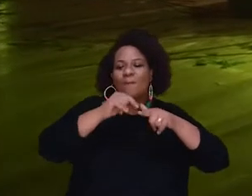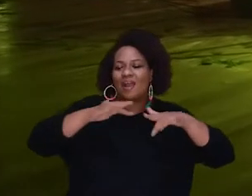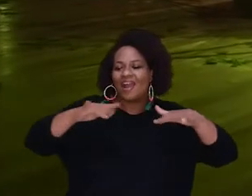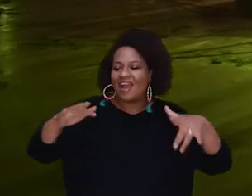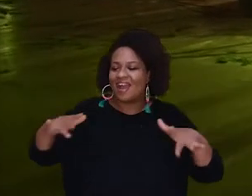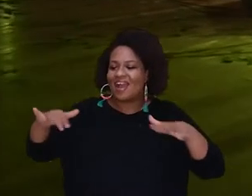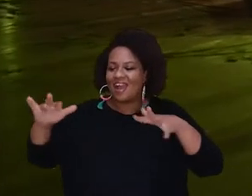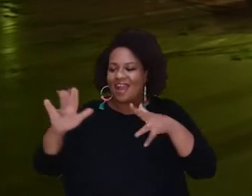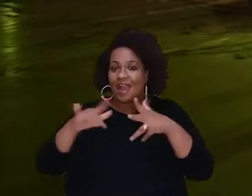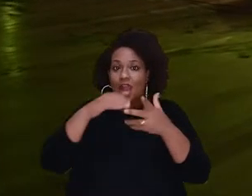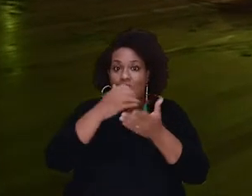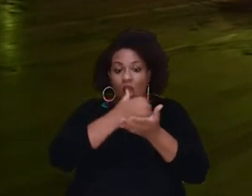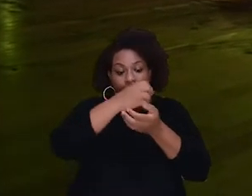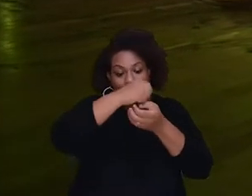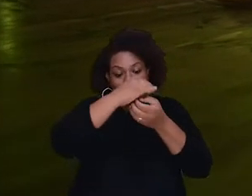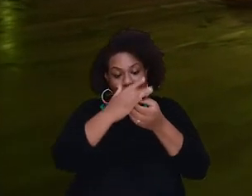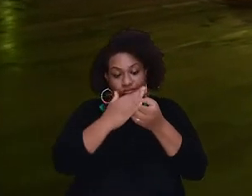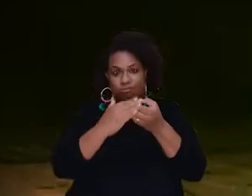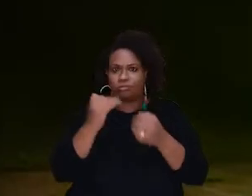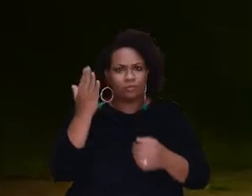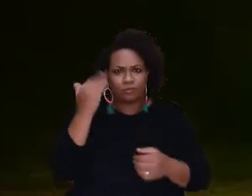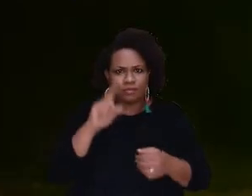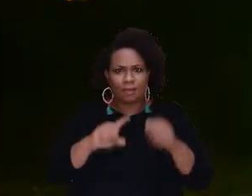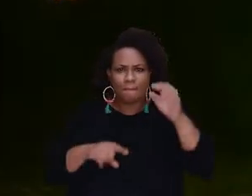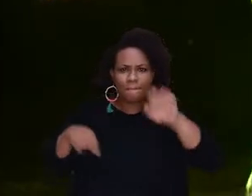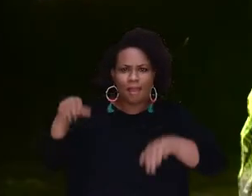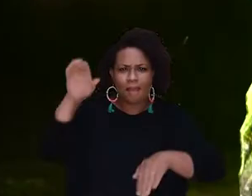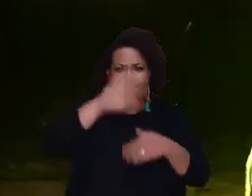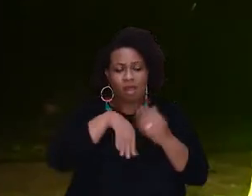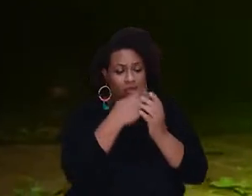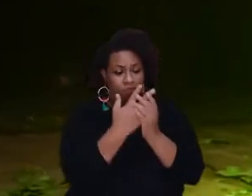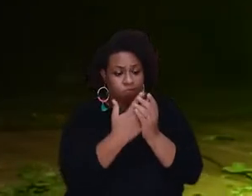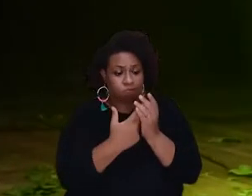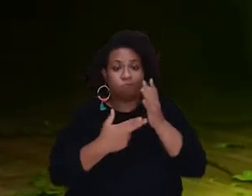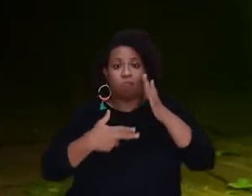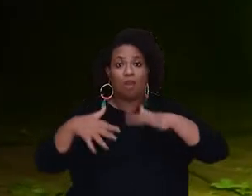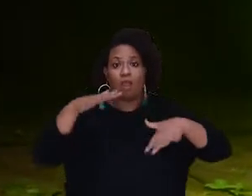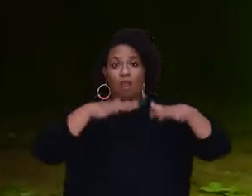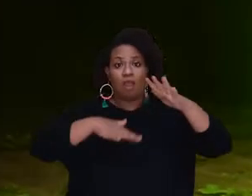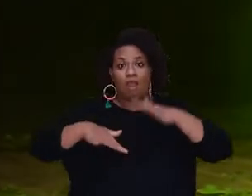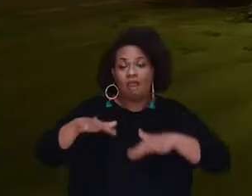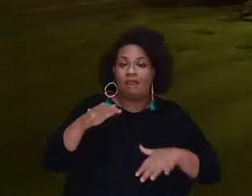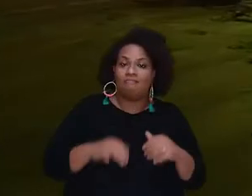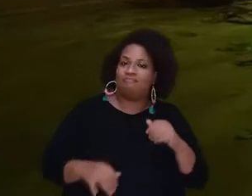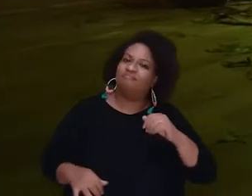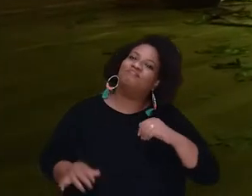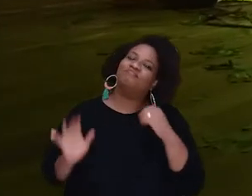mar, enche meu copo de espuma, triste de quem não sabe de nada e mergulha e se